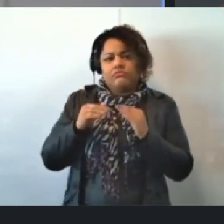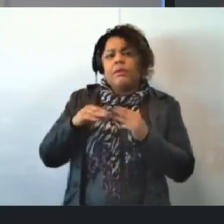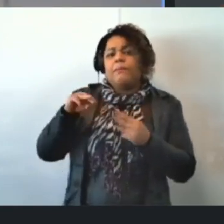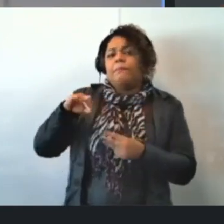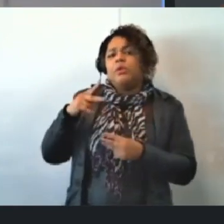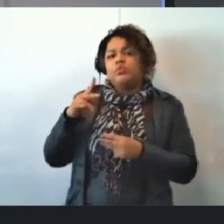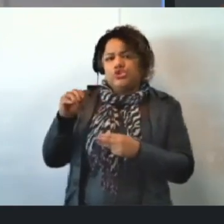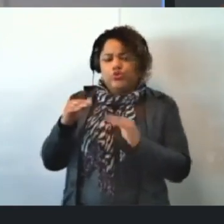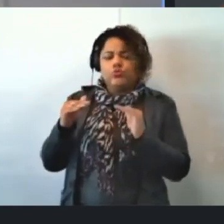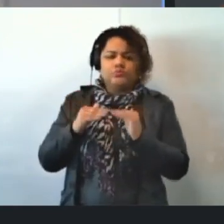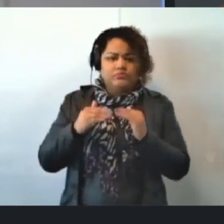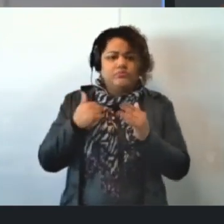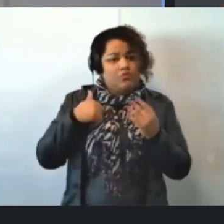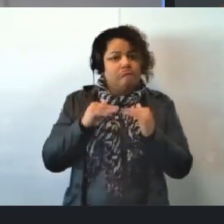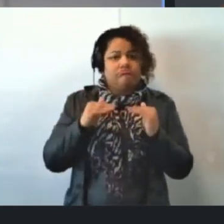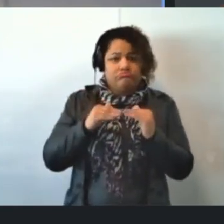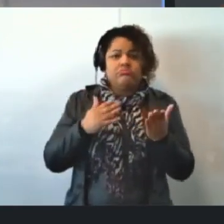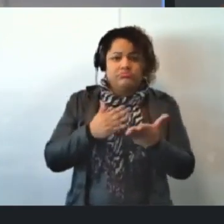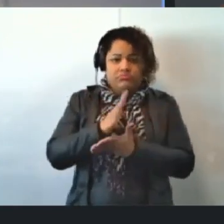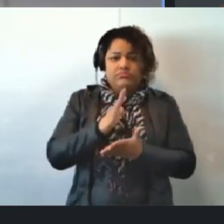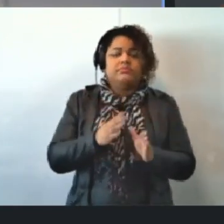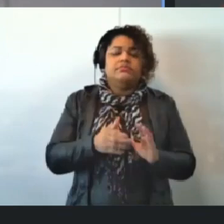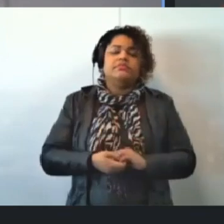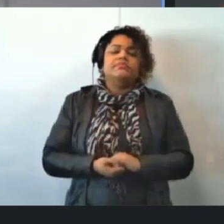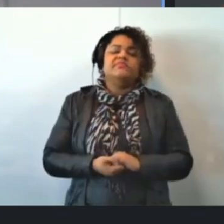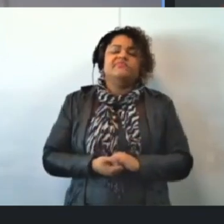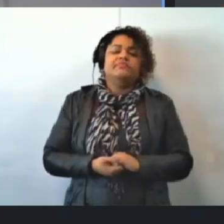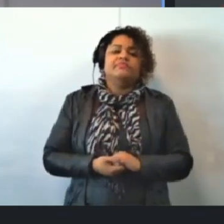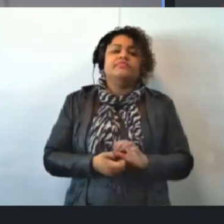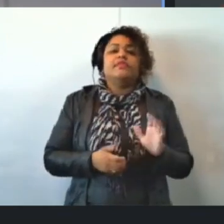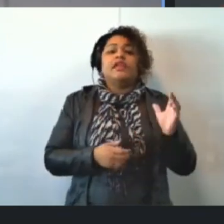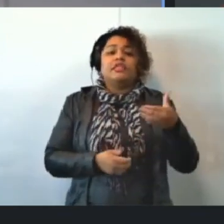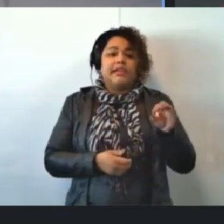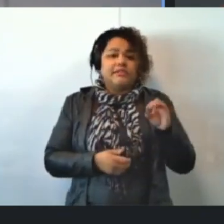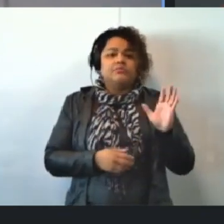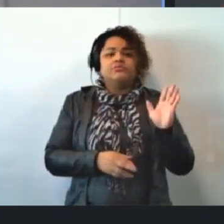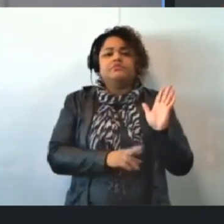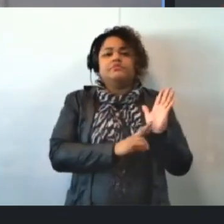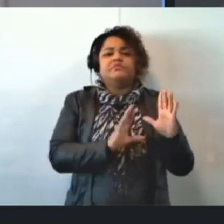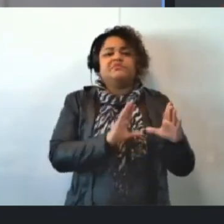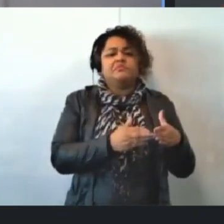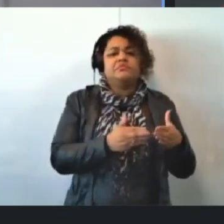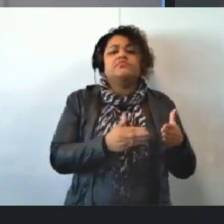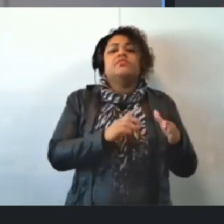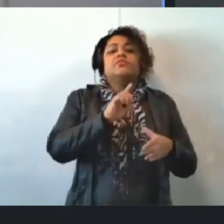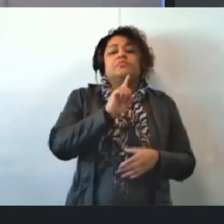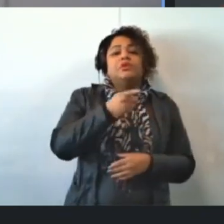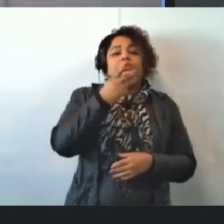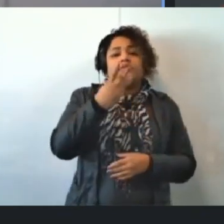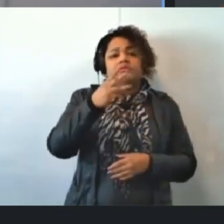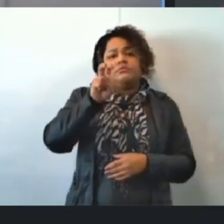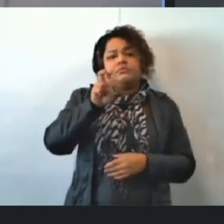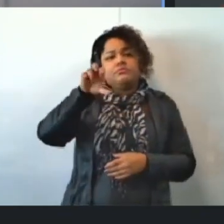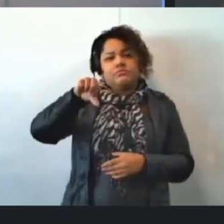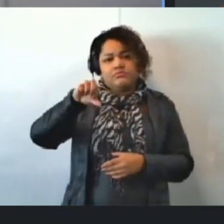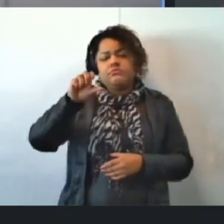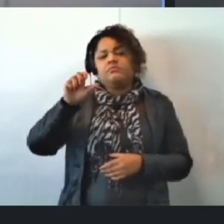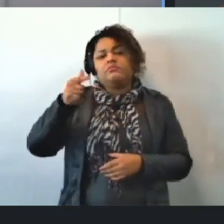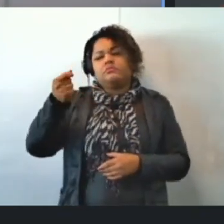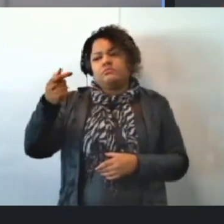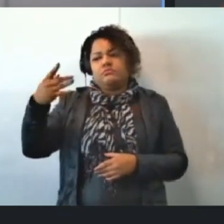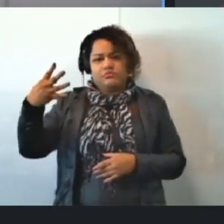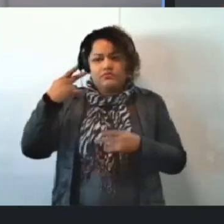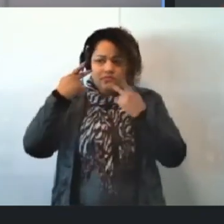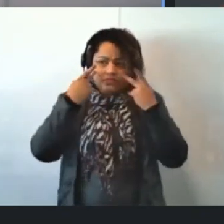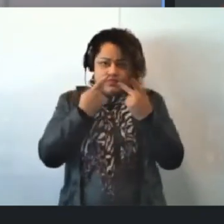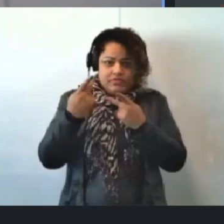aprovado o requerimento 1344. Décimo, requerimento de comissão 1359 de 24, uma visita técnica. Verificar as